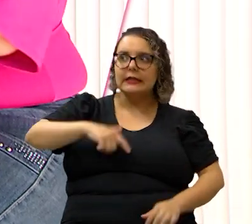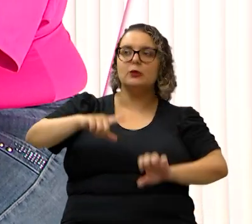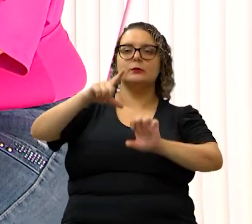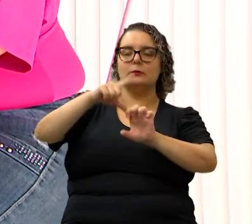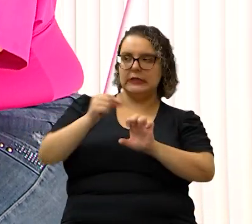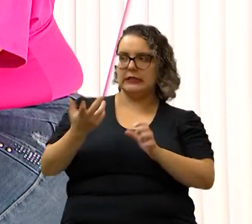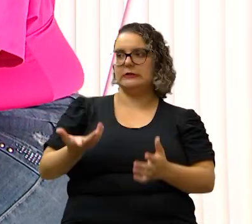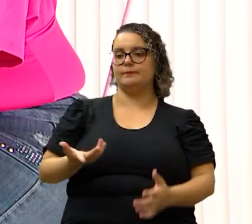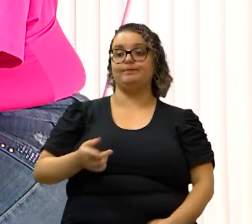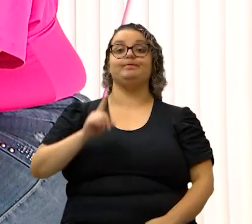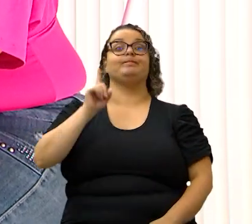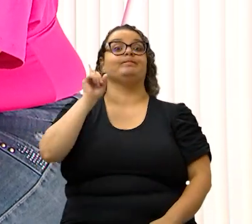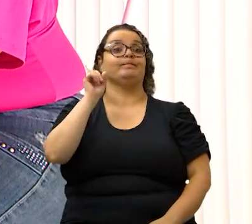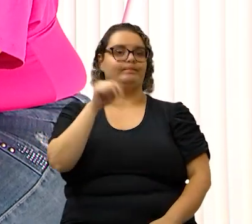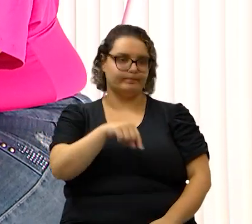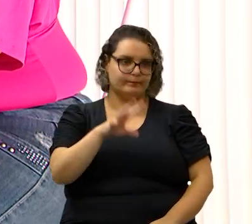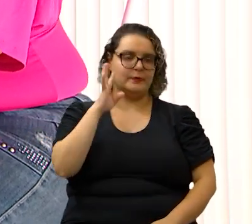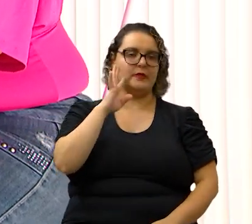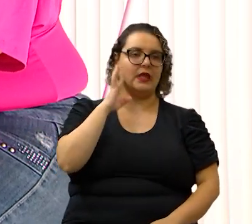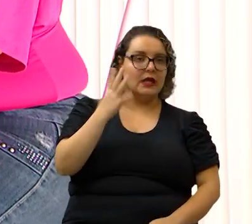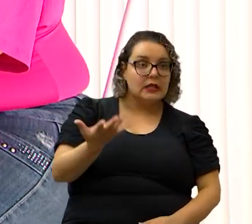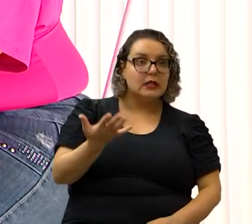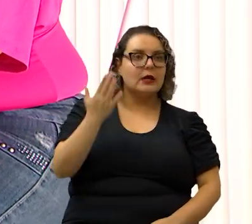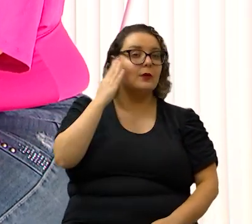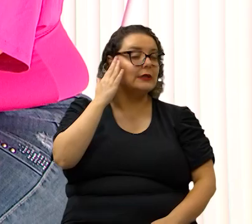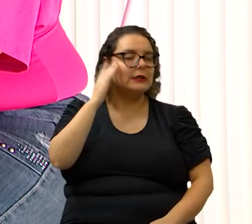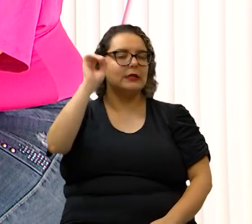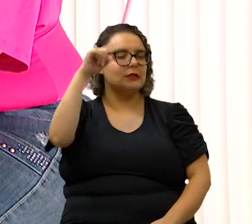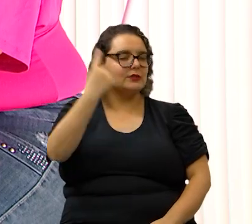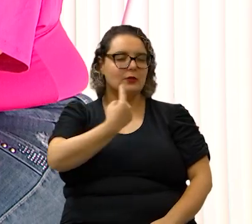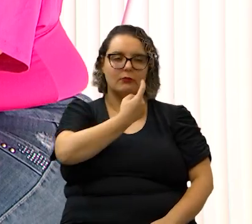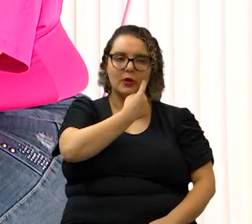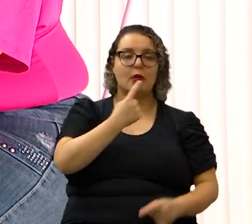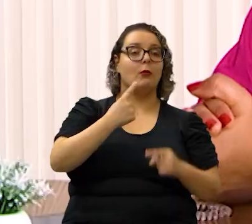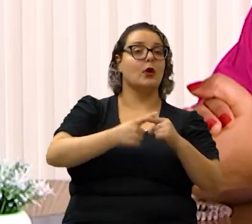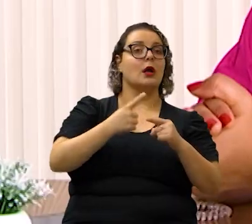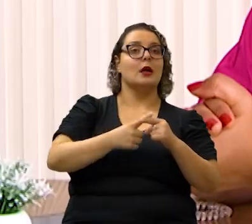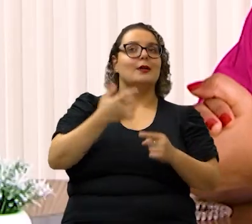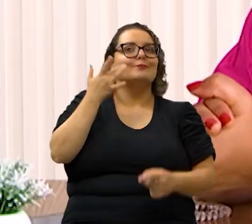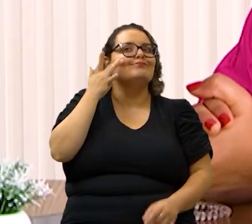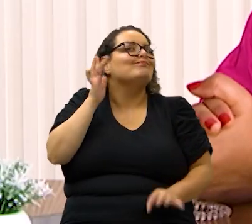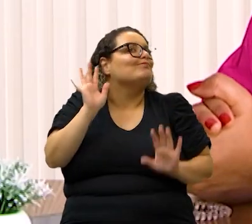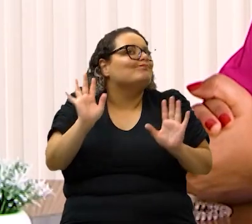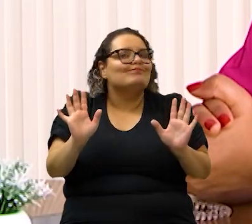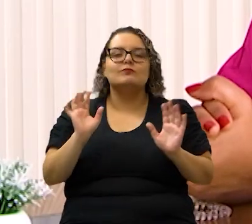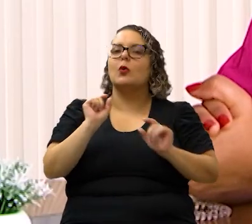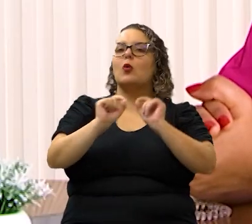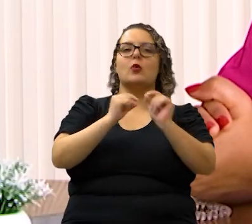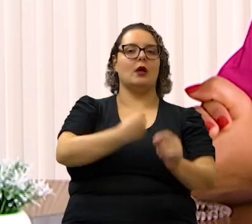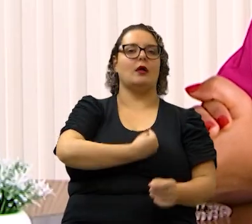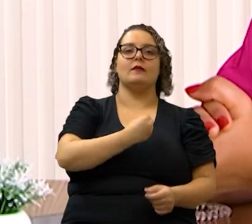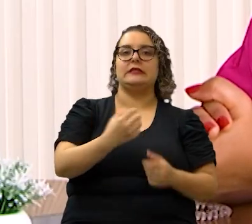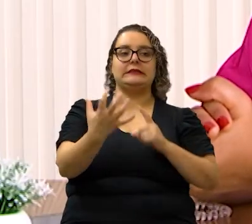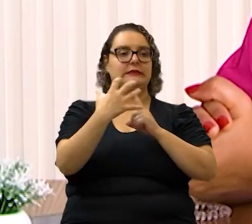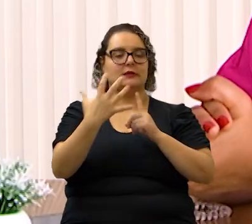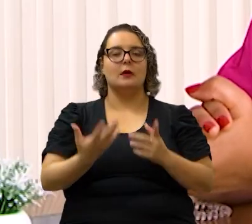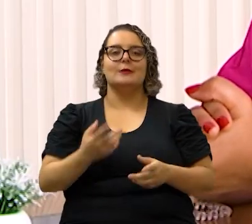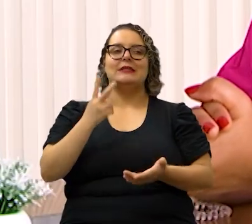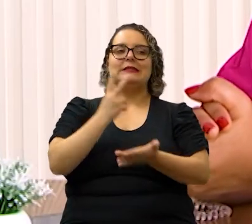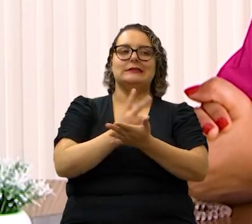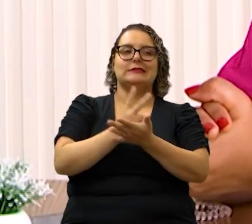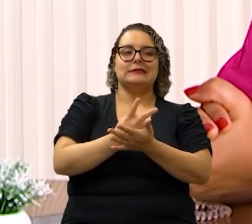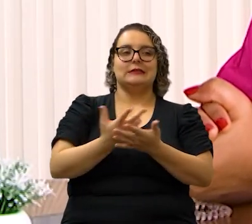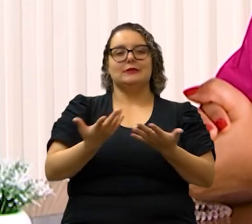empresário. Então, é muito legal entender isso, Miriam, porque não sei o que a vida fez comigo, mas eu sempre fiquei